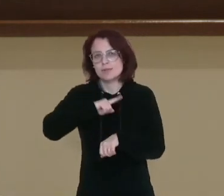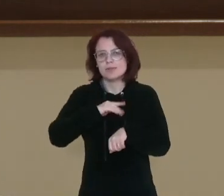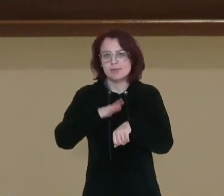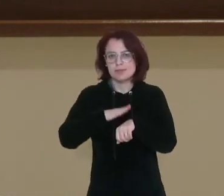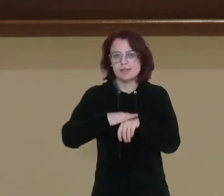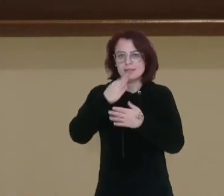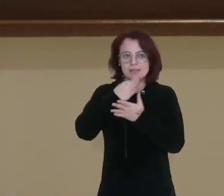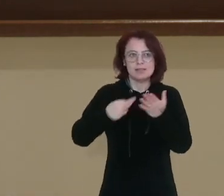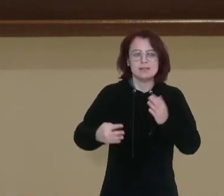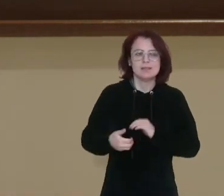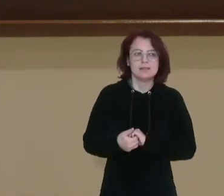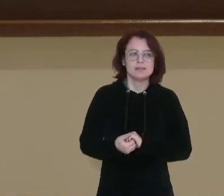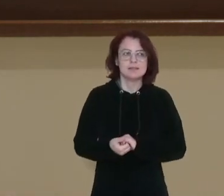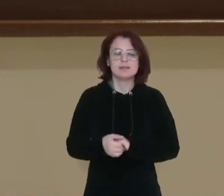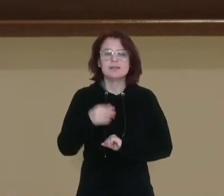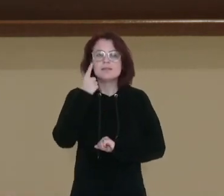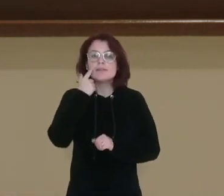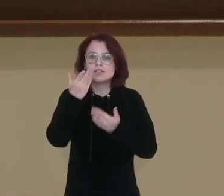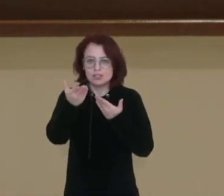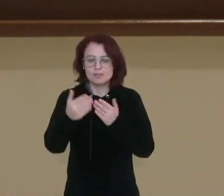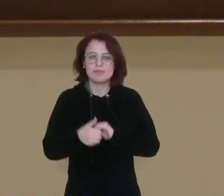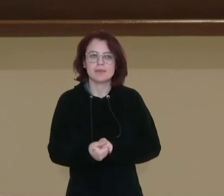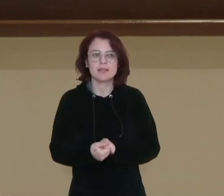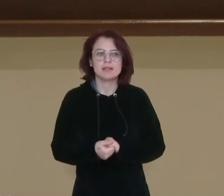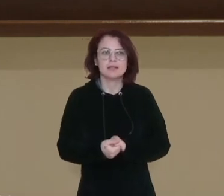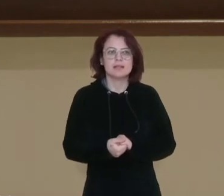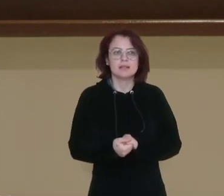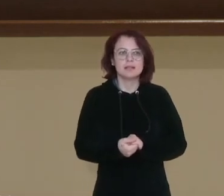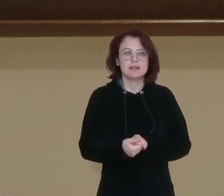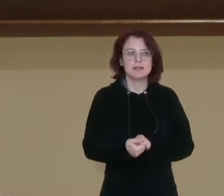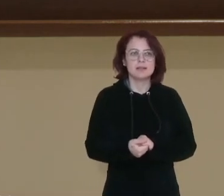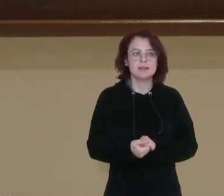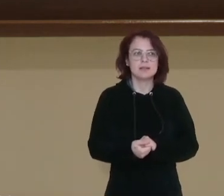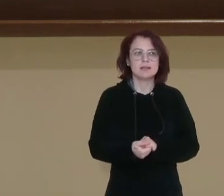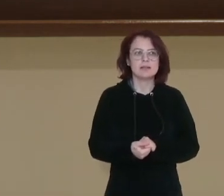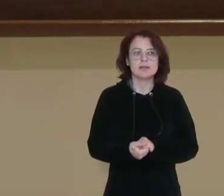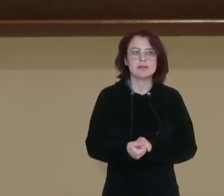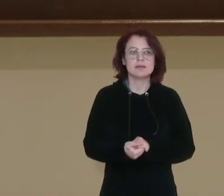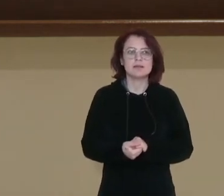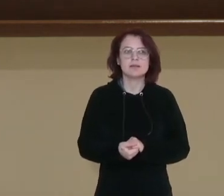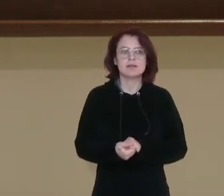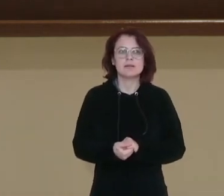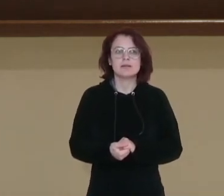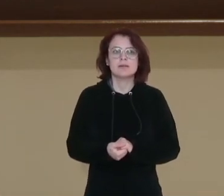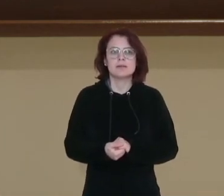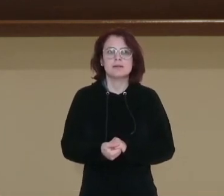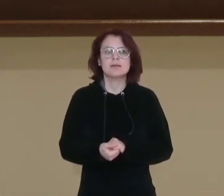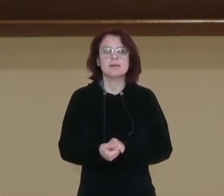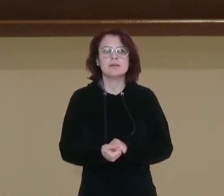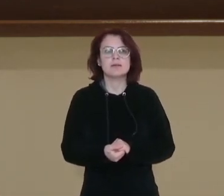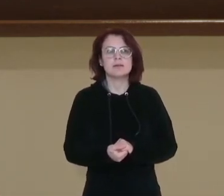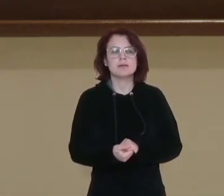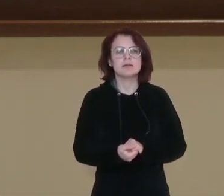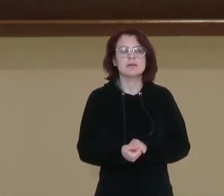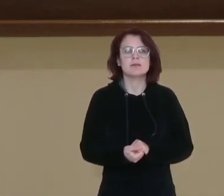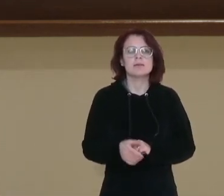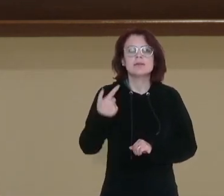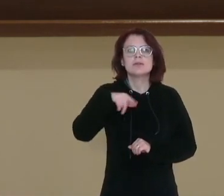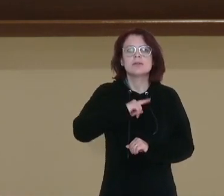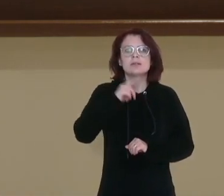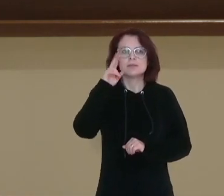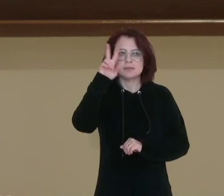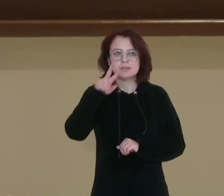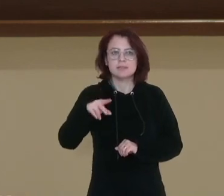texto, né? Então acompanhem aqui comigo o início da leitura que nós fizemos, né? A gente leu aqui